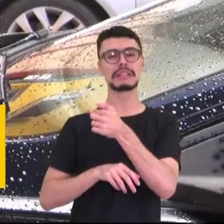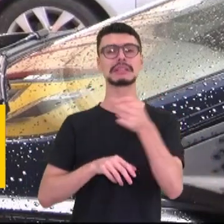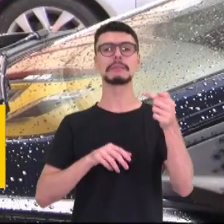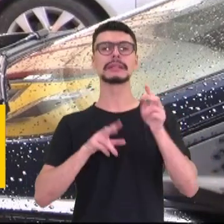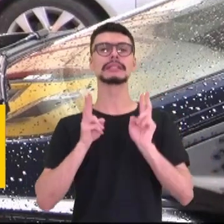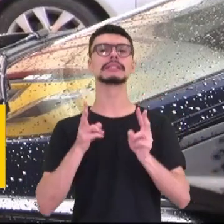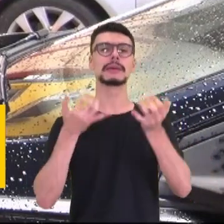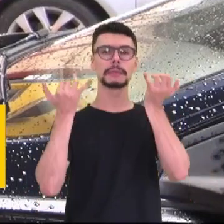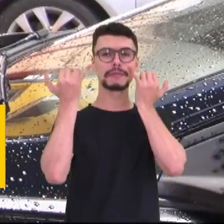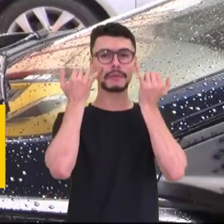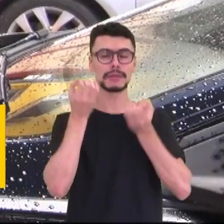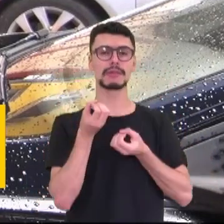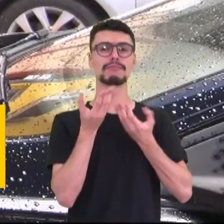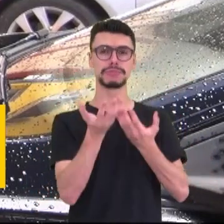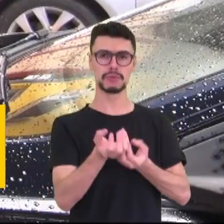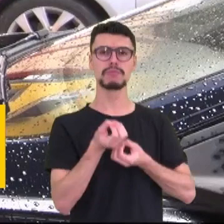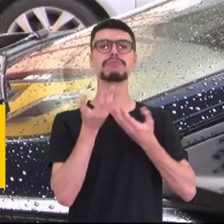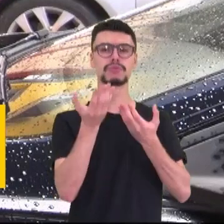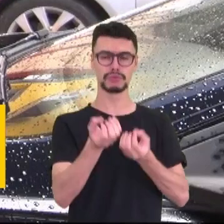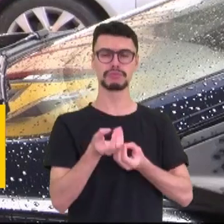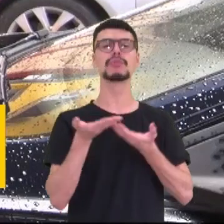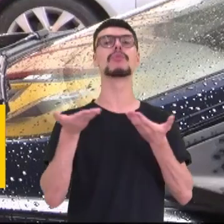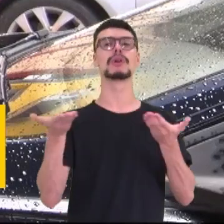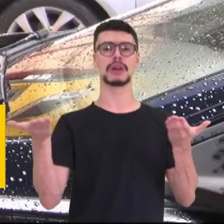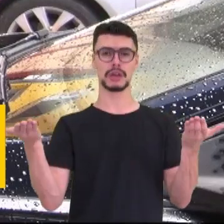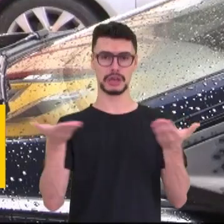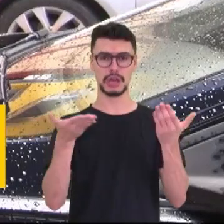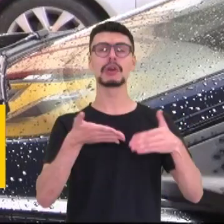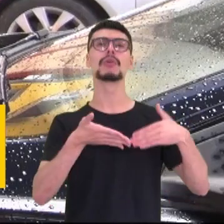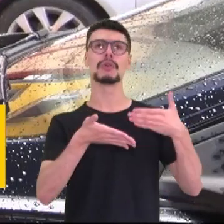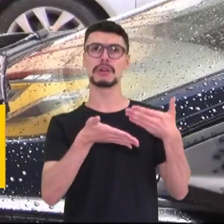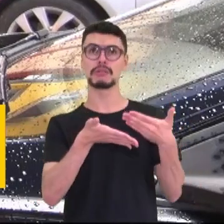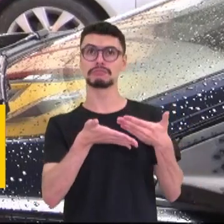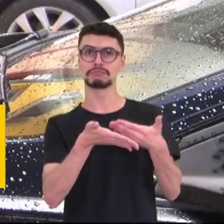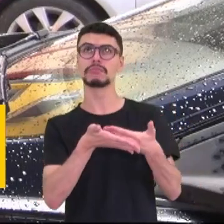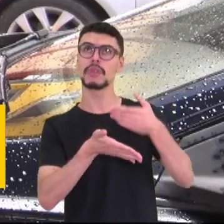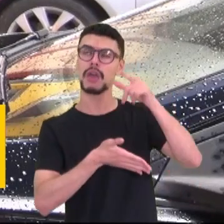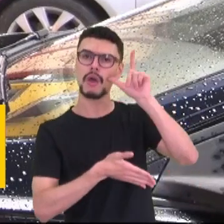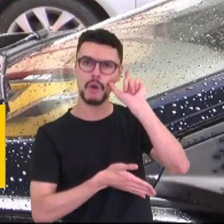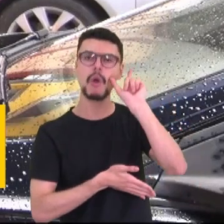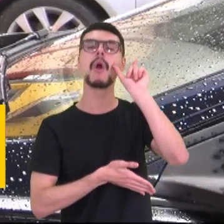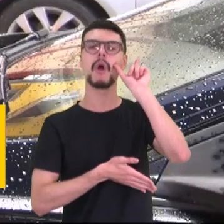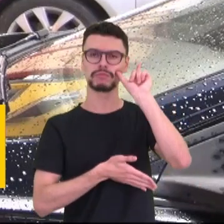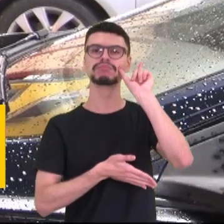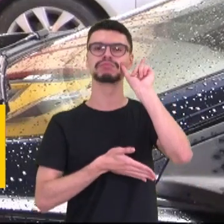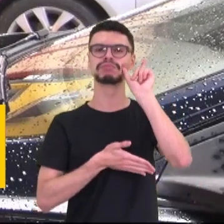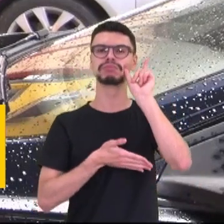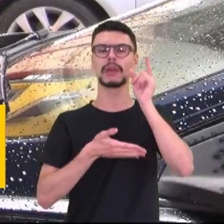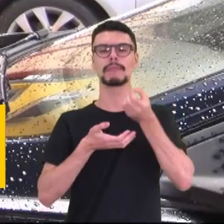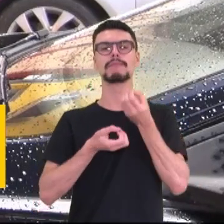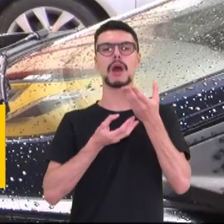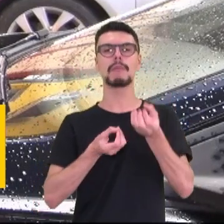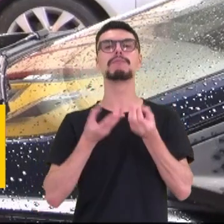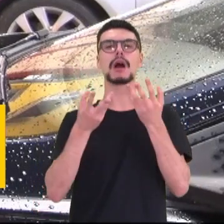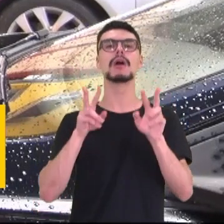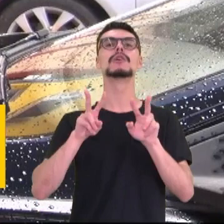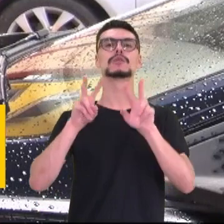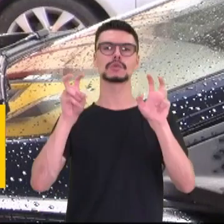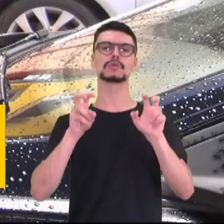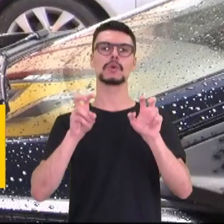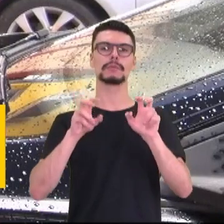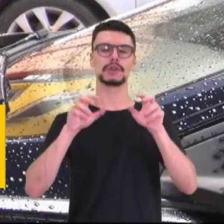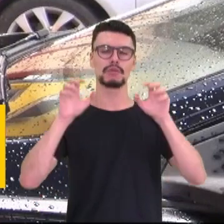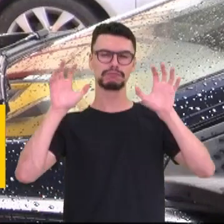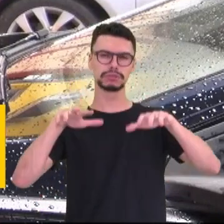nossa, trouxemos, né, na nossa programação para vocês até a data de ontem ainda, a gente atualizando vocês a respeito desse assunto.